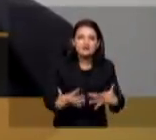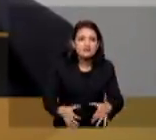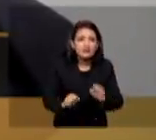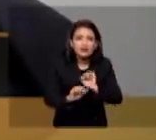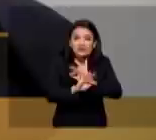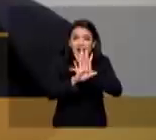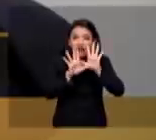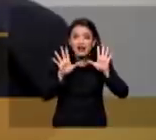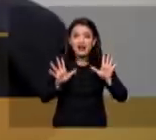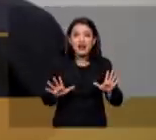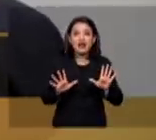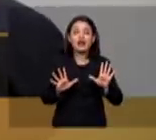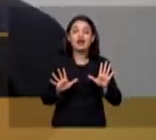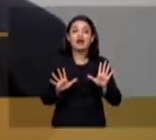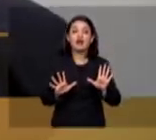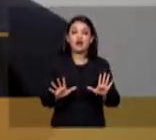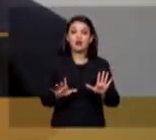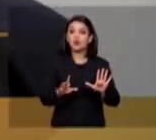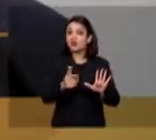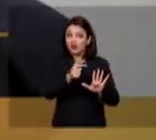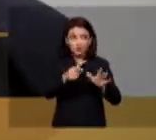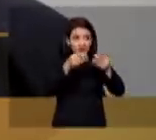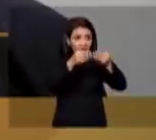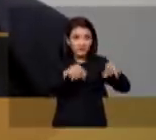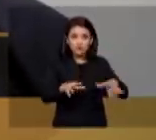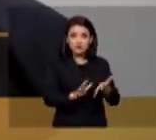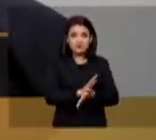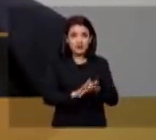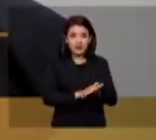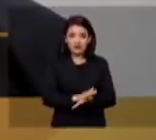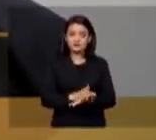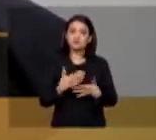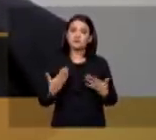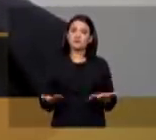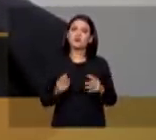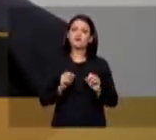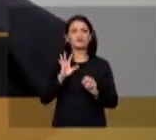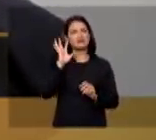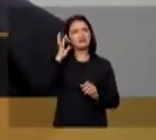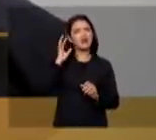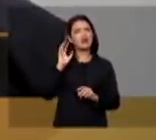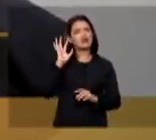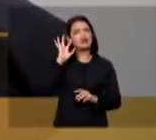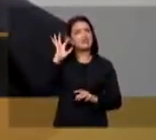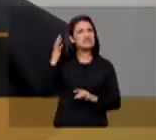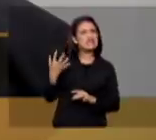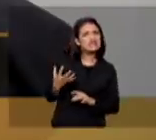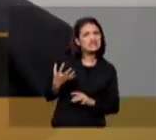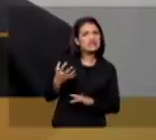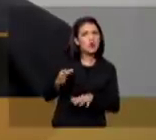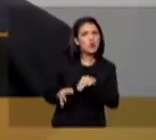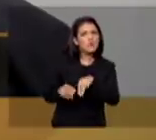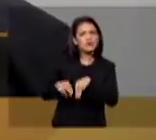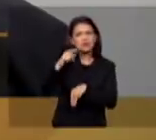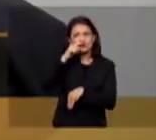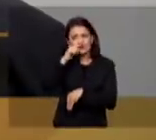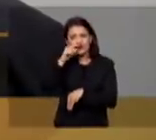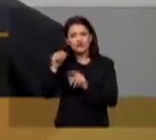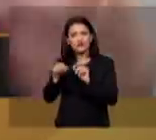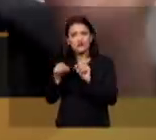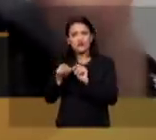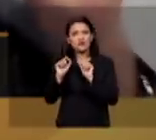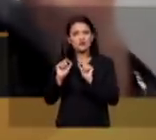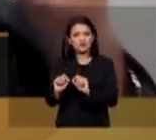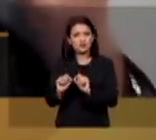do RIT. Como observado pelo autor, será que a decisão do ministro Edson Fachin eliminou a discussão da suspeição? Diz